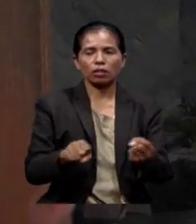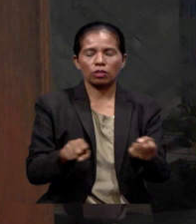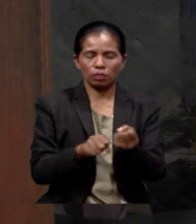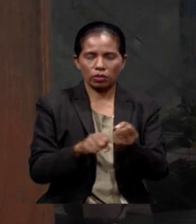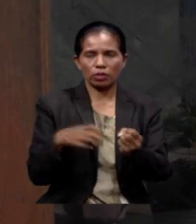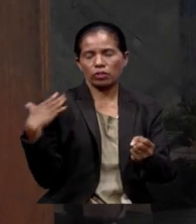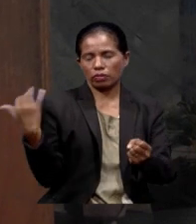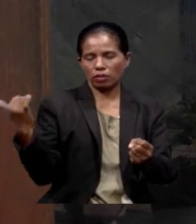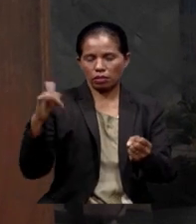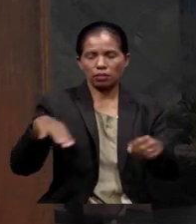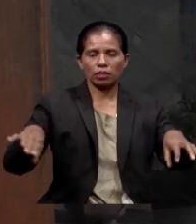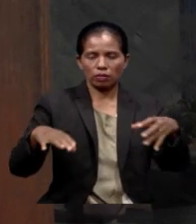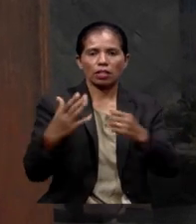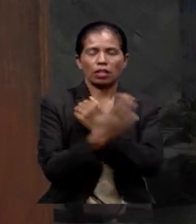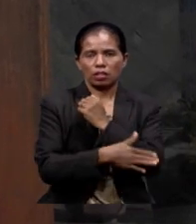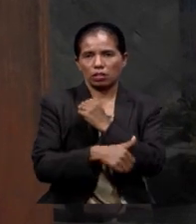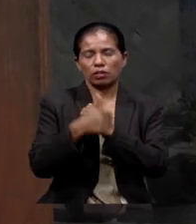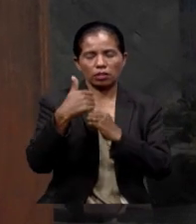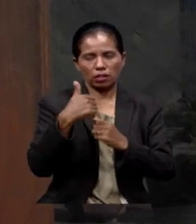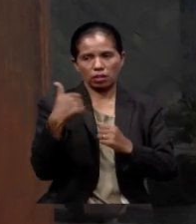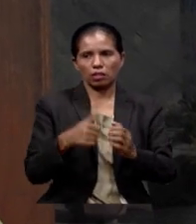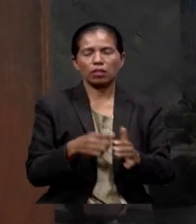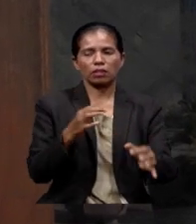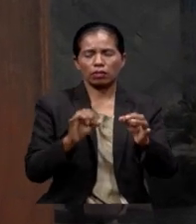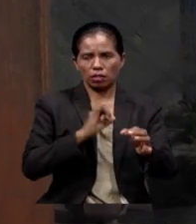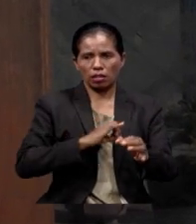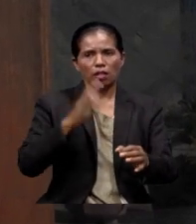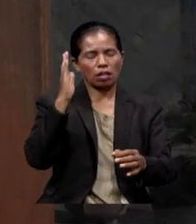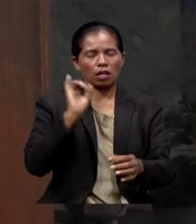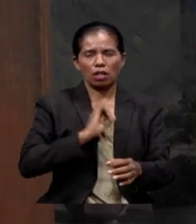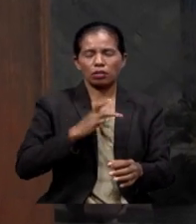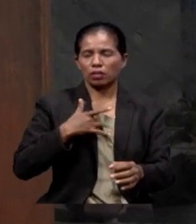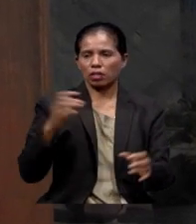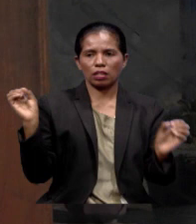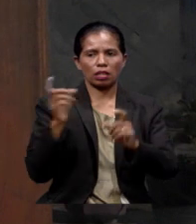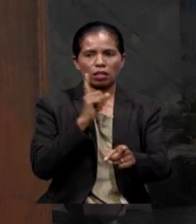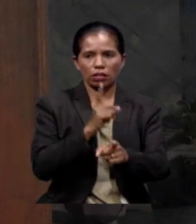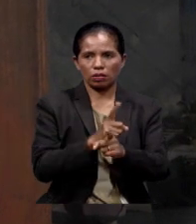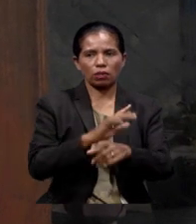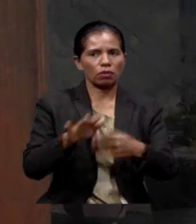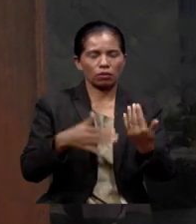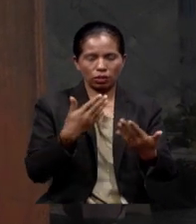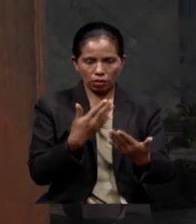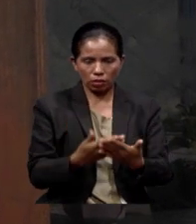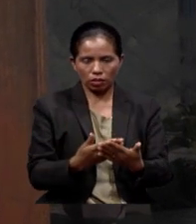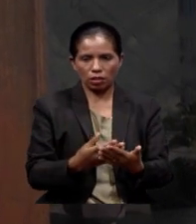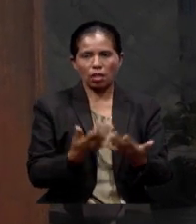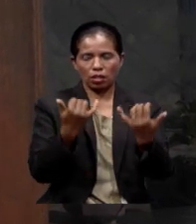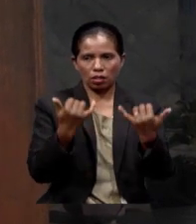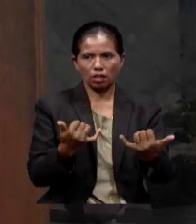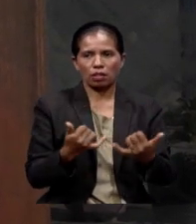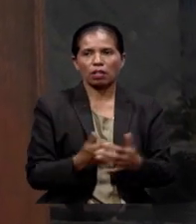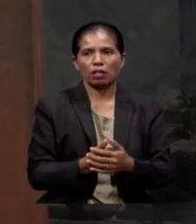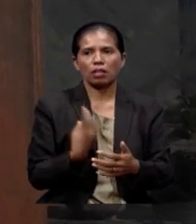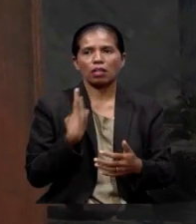ba serviço ia ra liu kare kida ne housing ti la los tamba boto totu ne bem ka agora da dau kansa